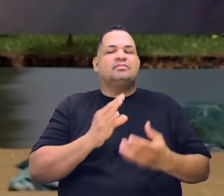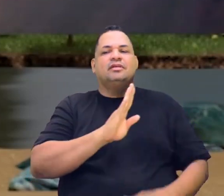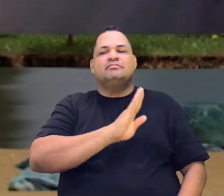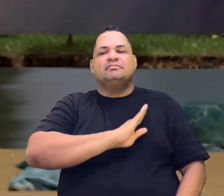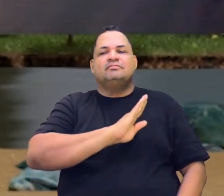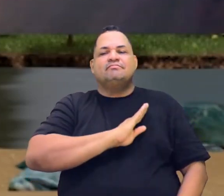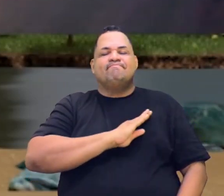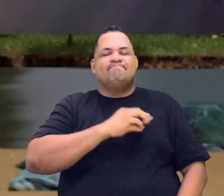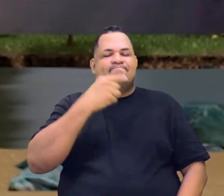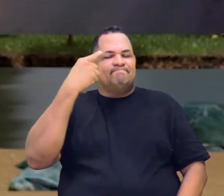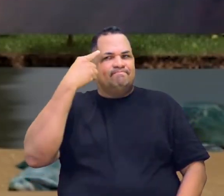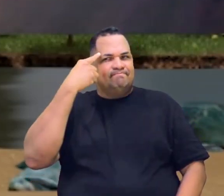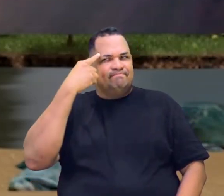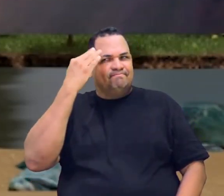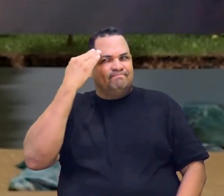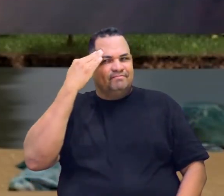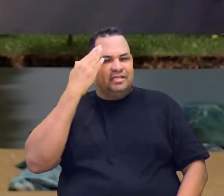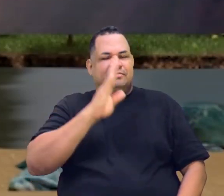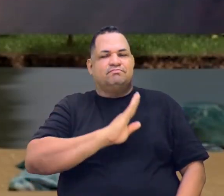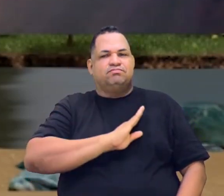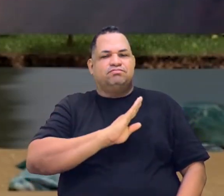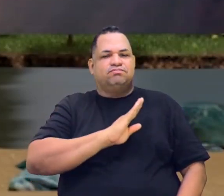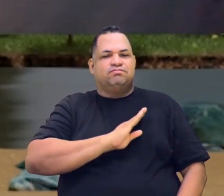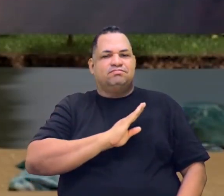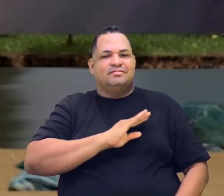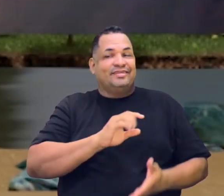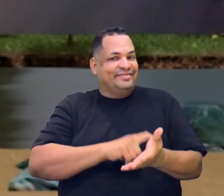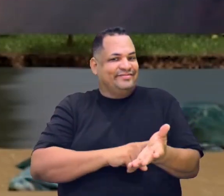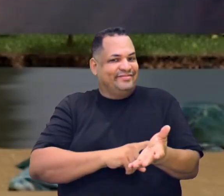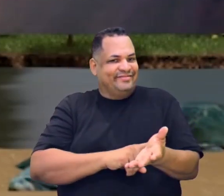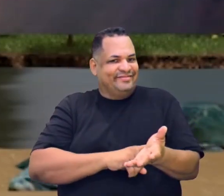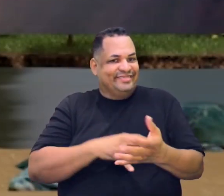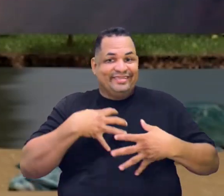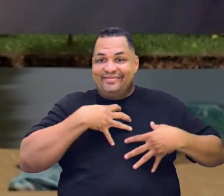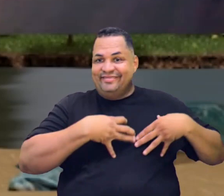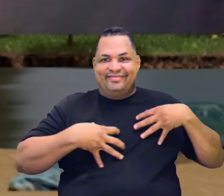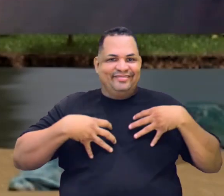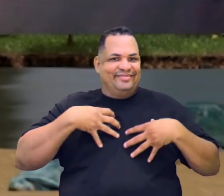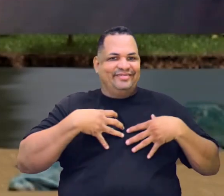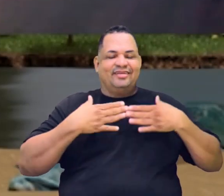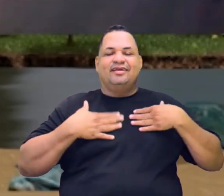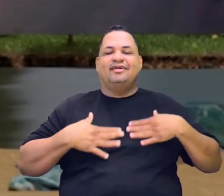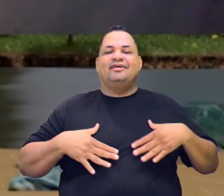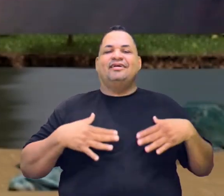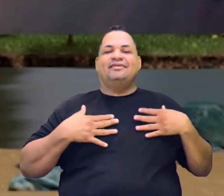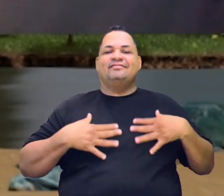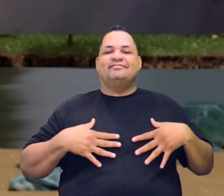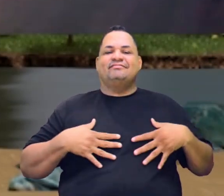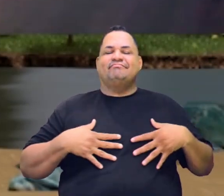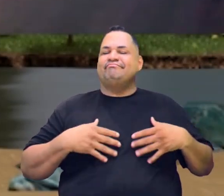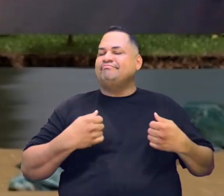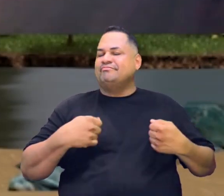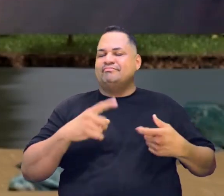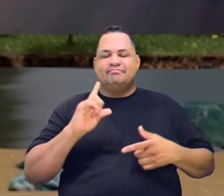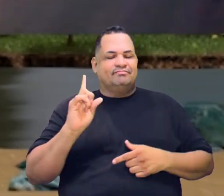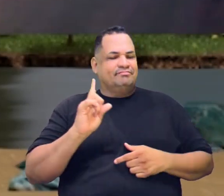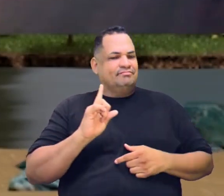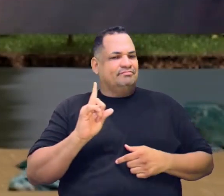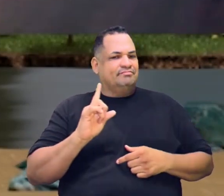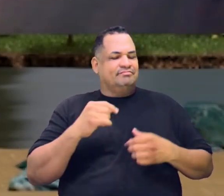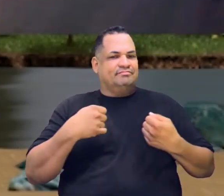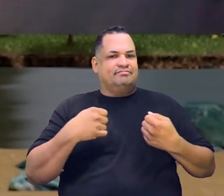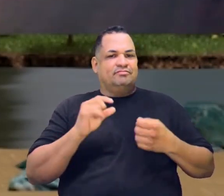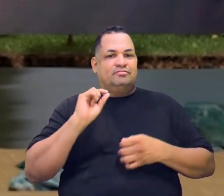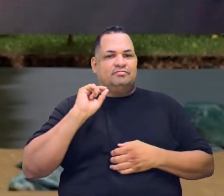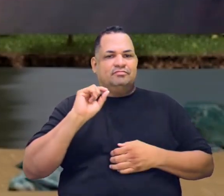Essa mente? Está pulsando, né? Está nervoso? Ansioso? Calma, não precisa ficar assim. O